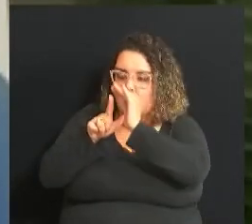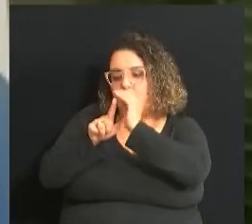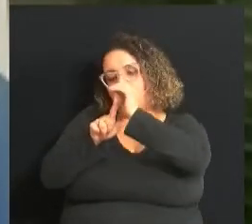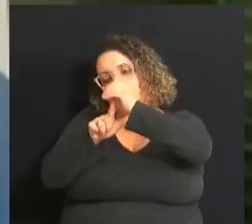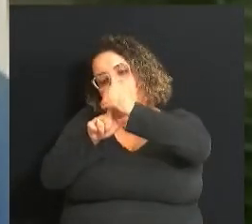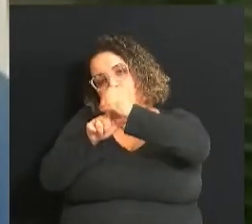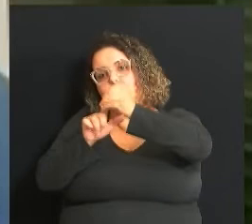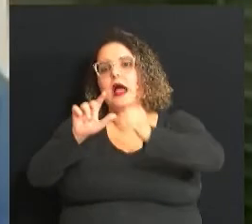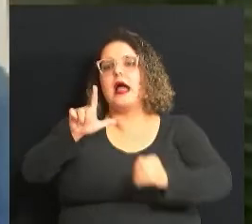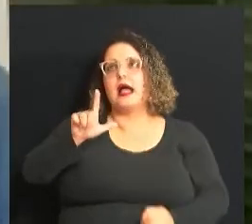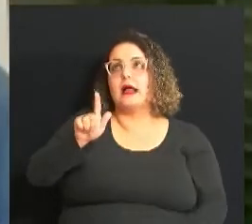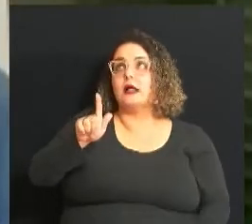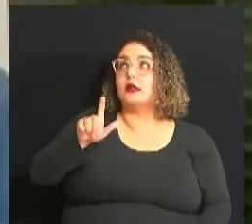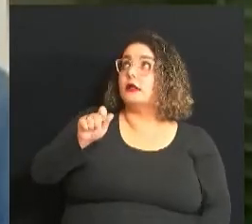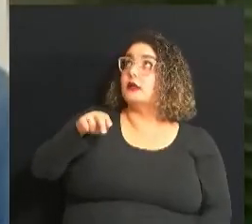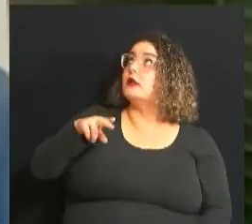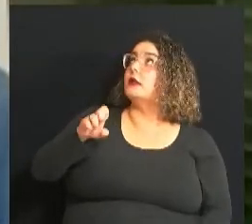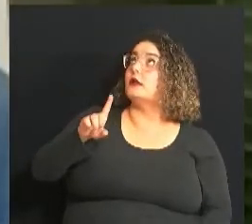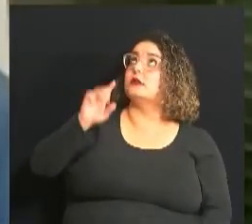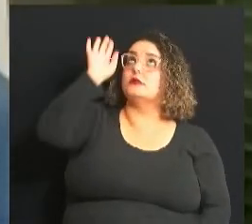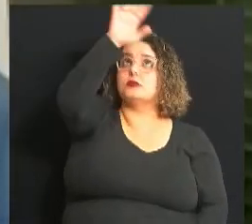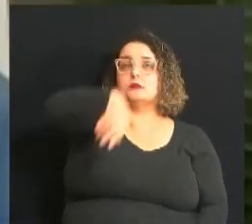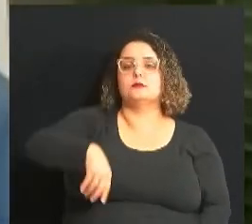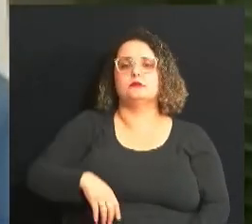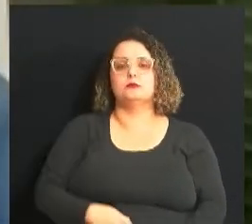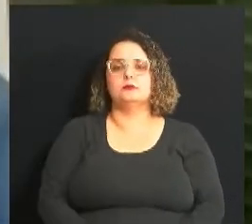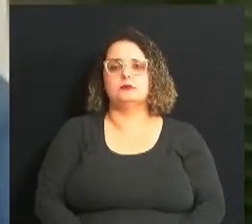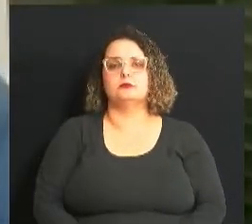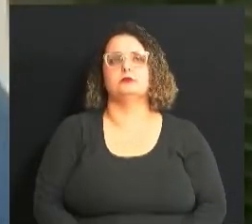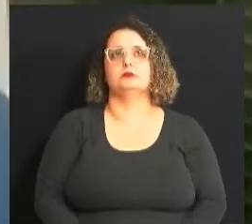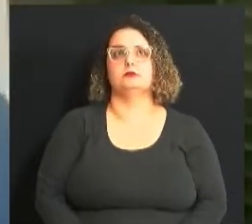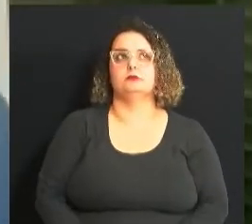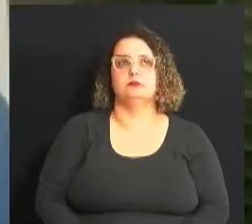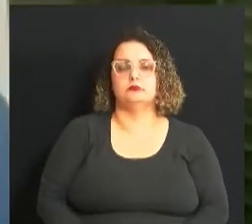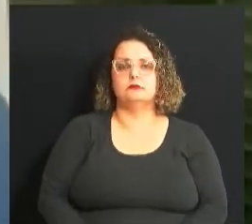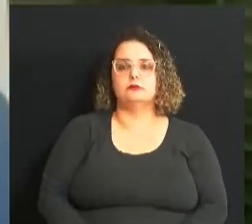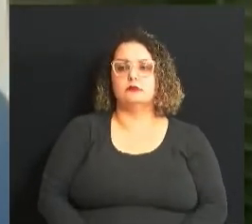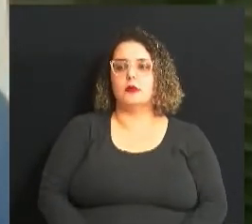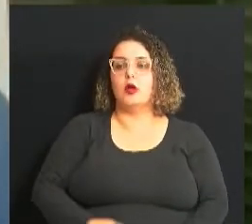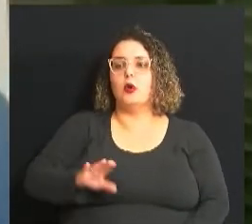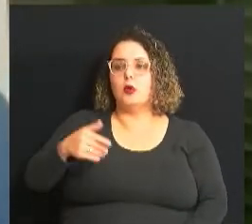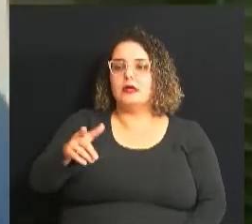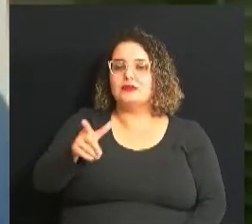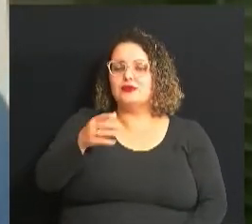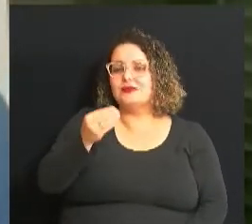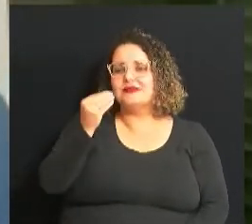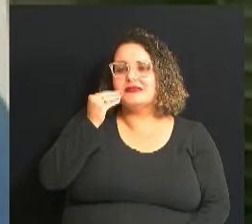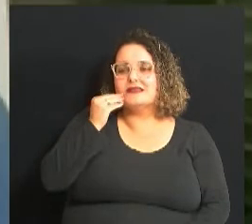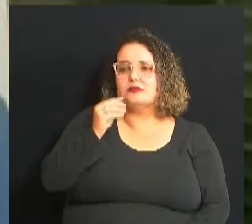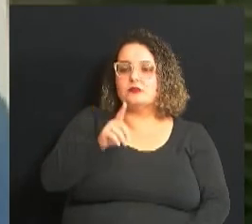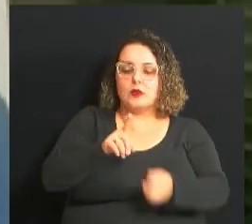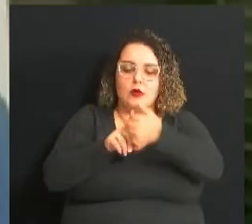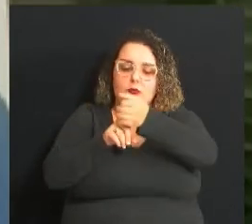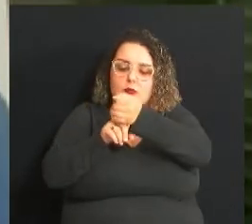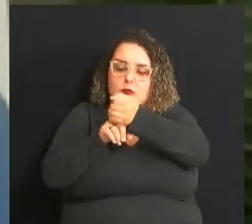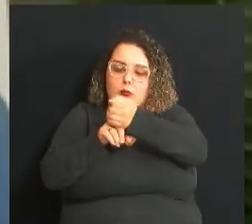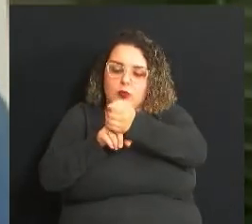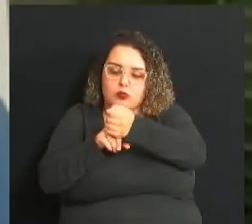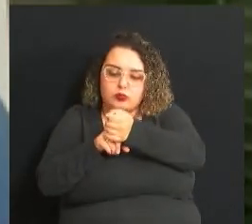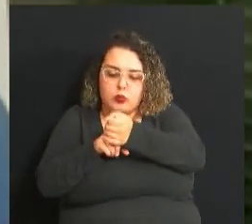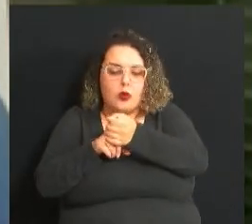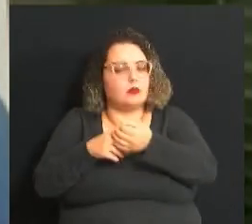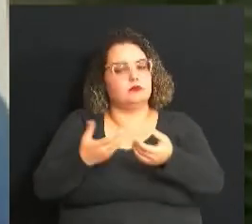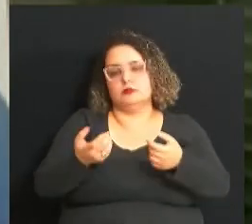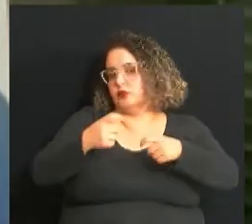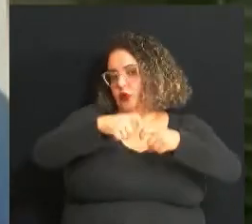glande, e quando o indivíduo tenta expor a cabeça durante o sexo ou para